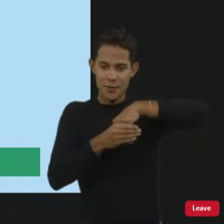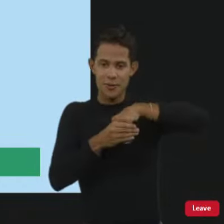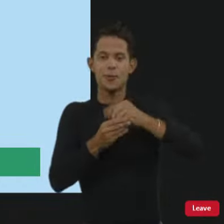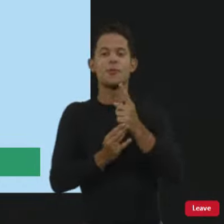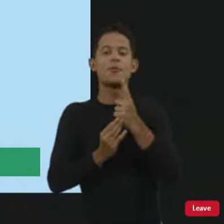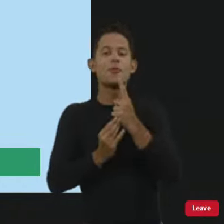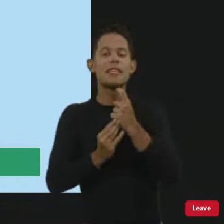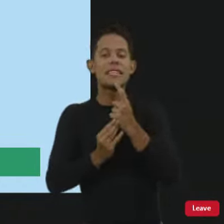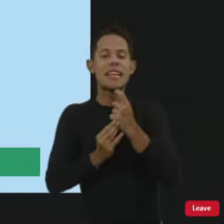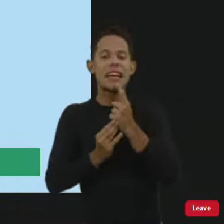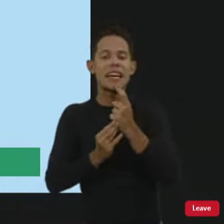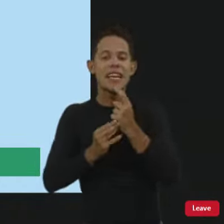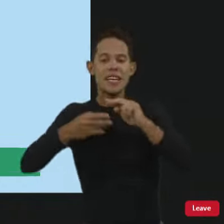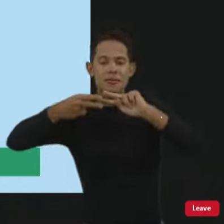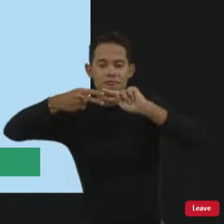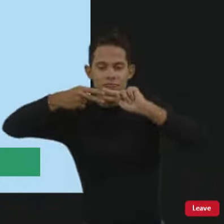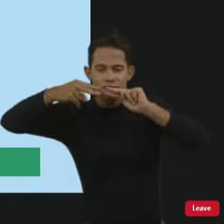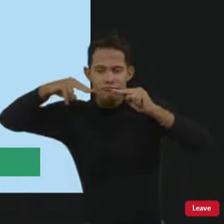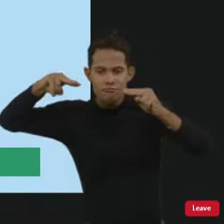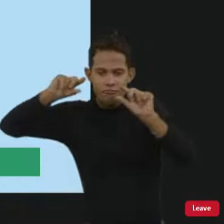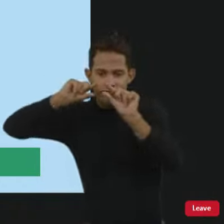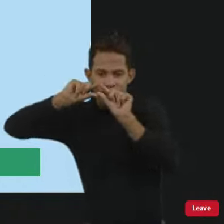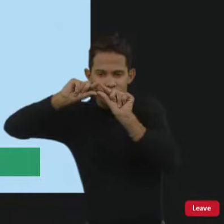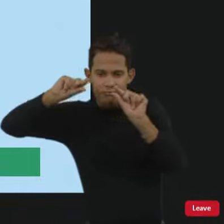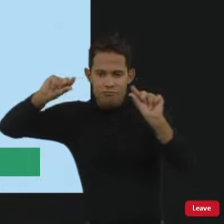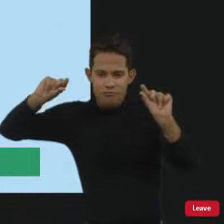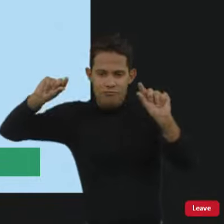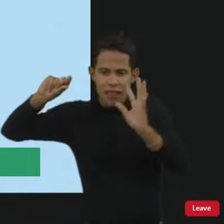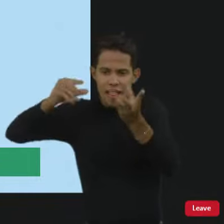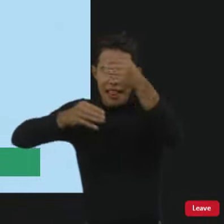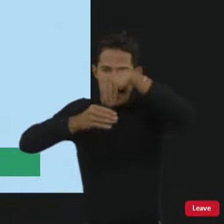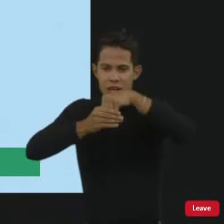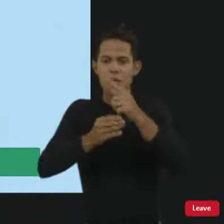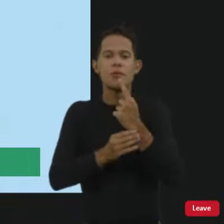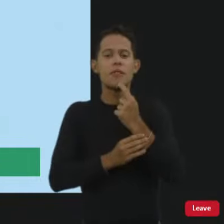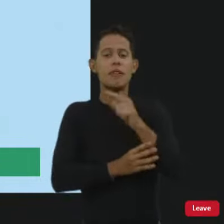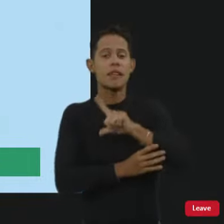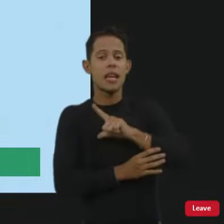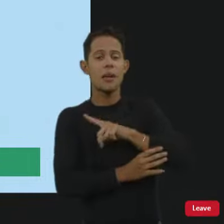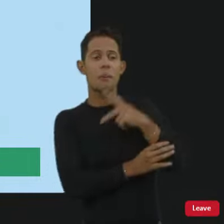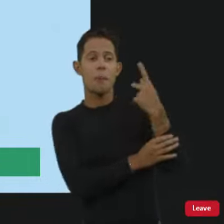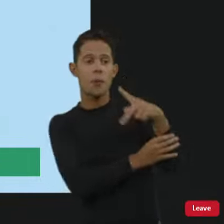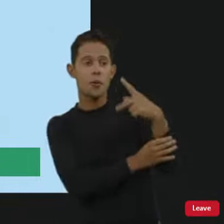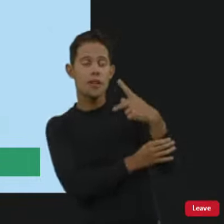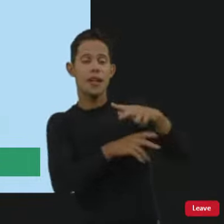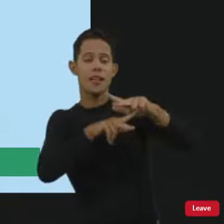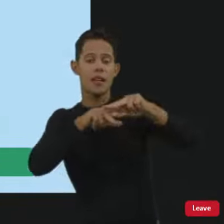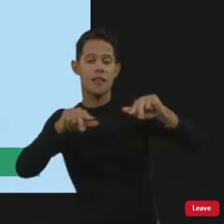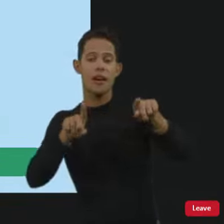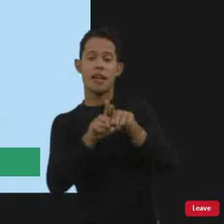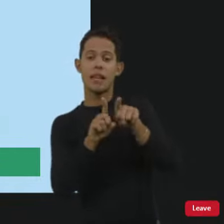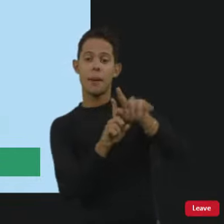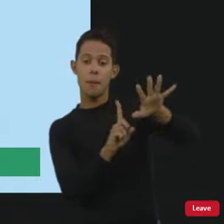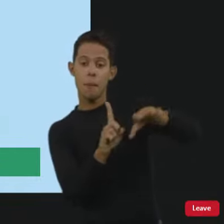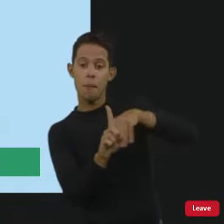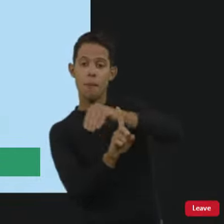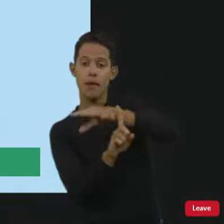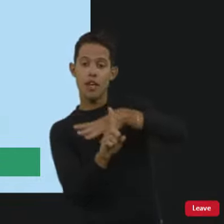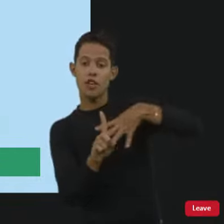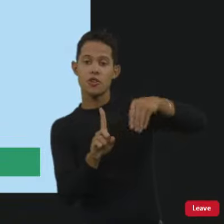o vaso sanguíneo ele contém uma série de proteínas e mediadores que ajudam o